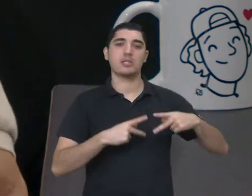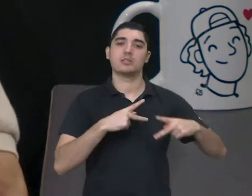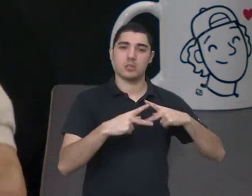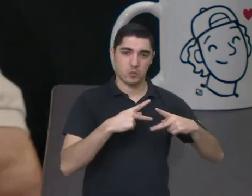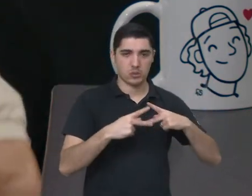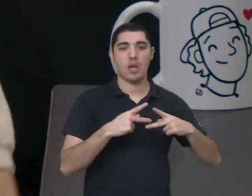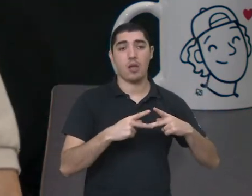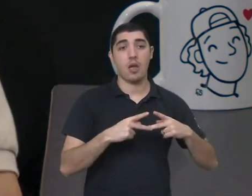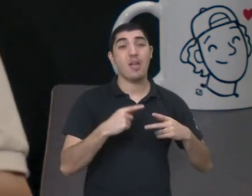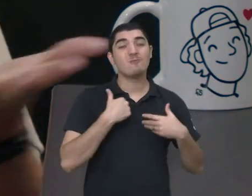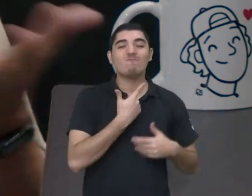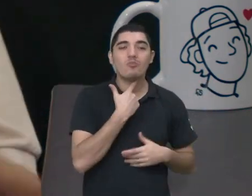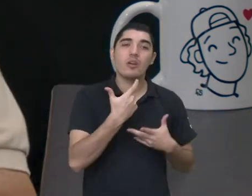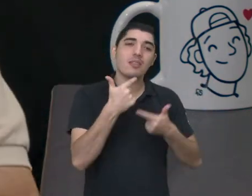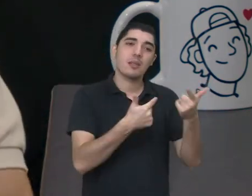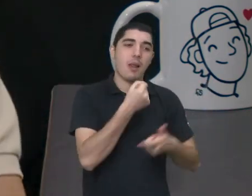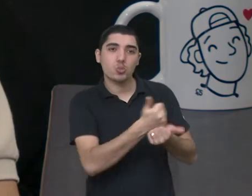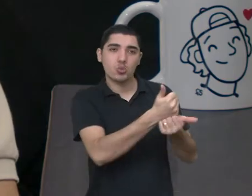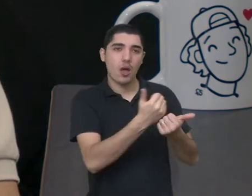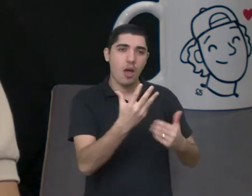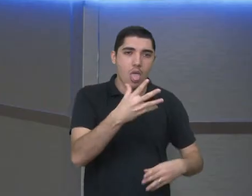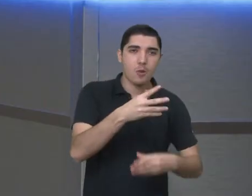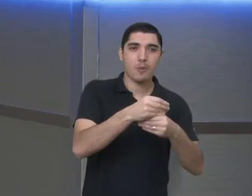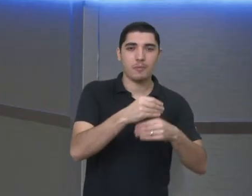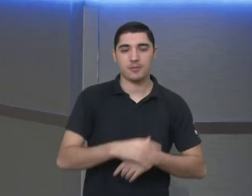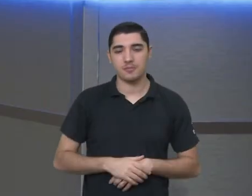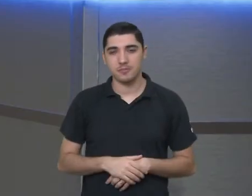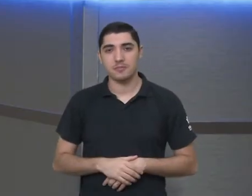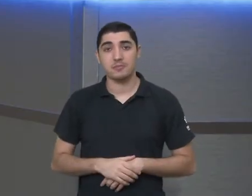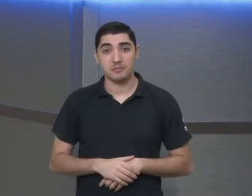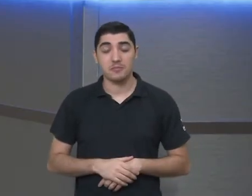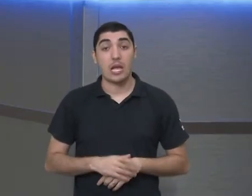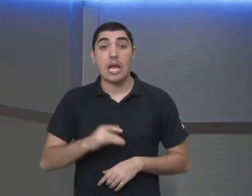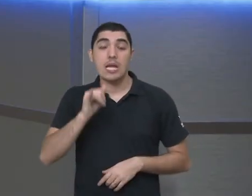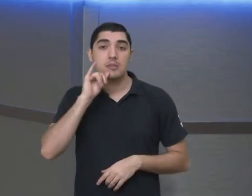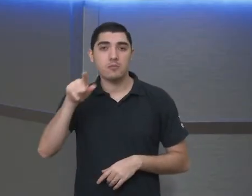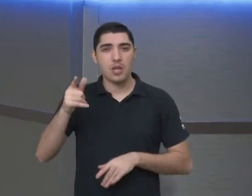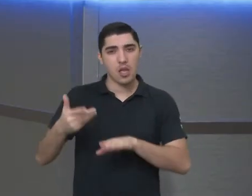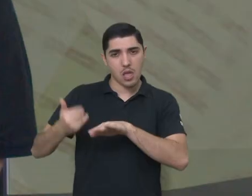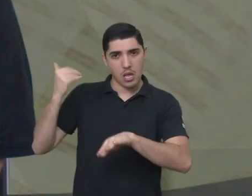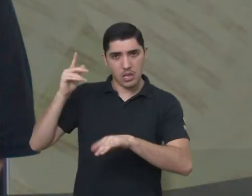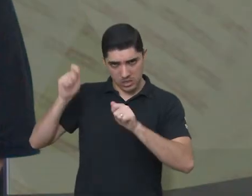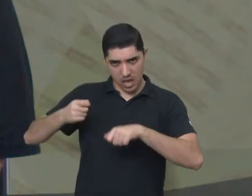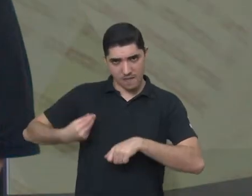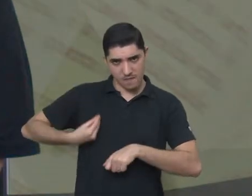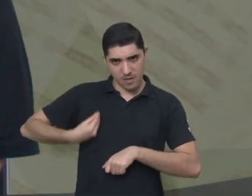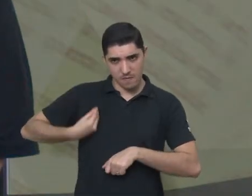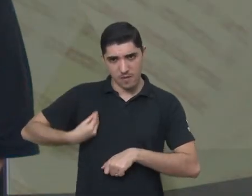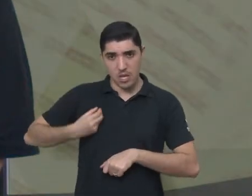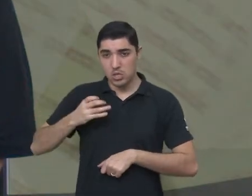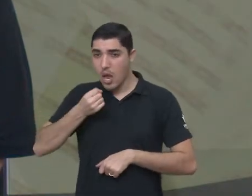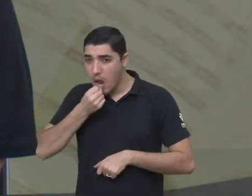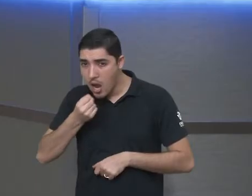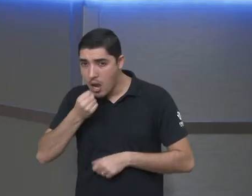Aí a hora que eu consegui falar, que eu abri o microfone, alô, Alberto, falou, vou fazer, o que foi? Eu falei, o que foi? Vem levar o choque que eu levei aqui para você ver. Mas